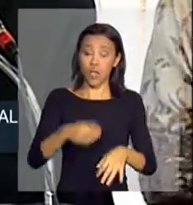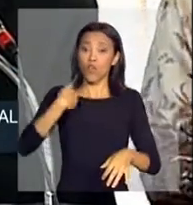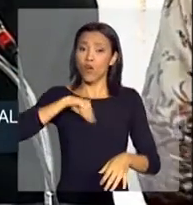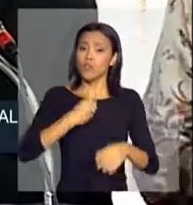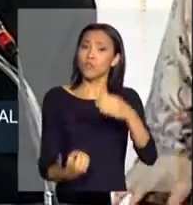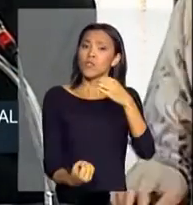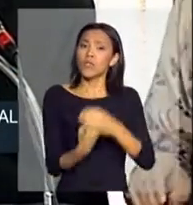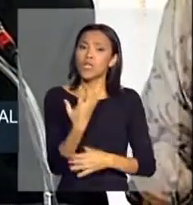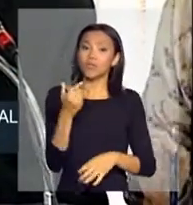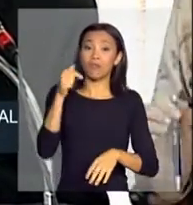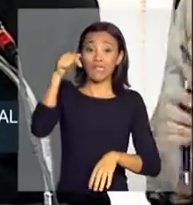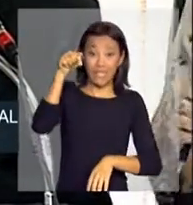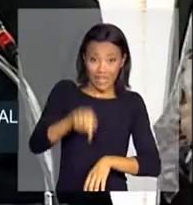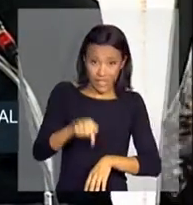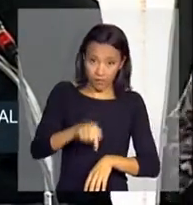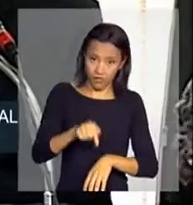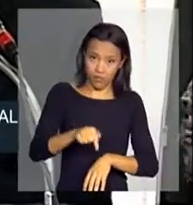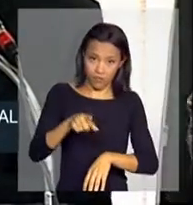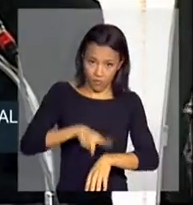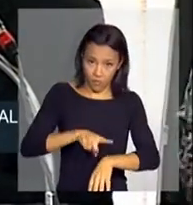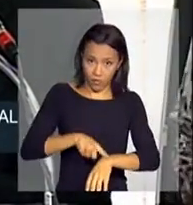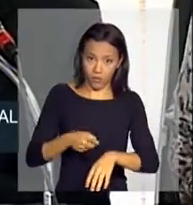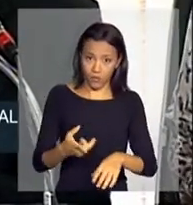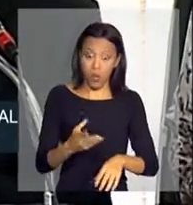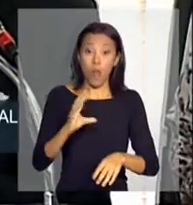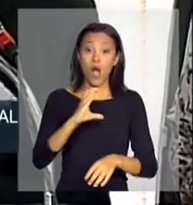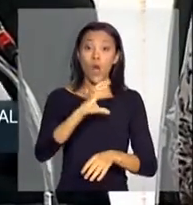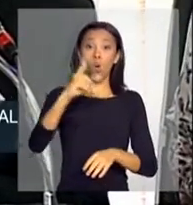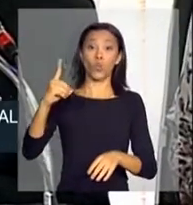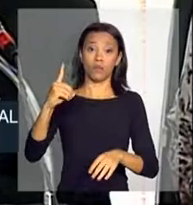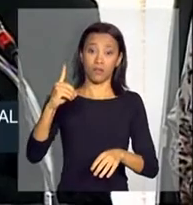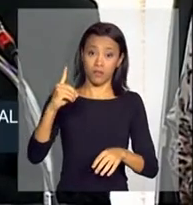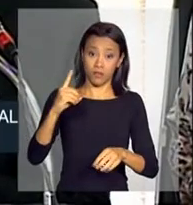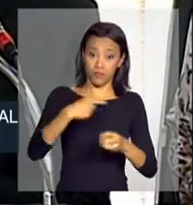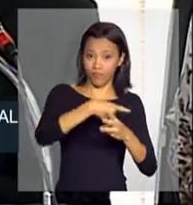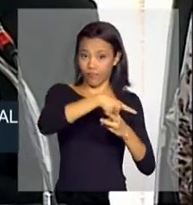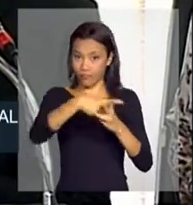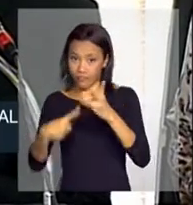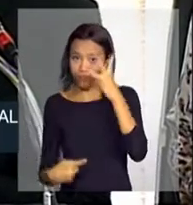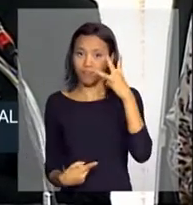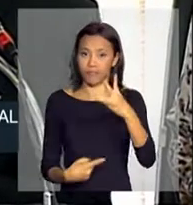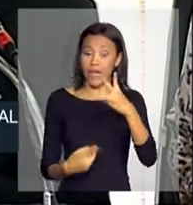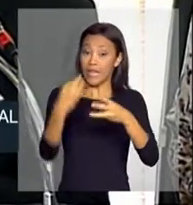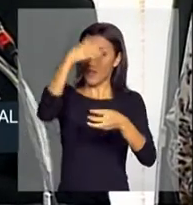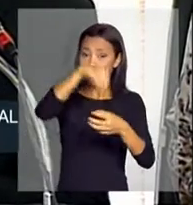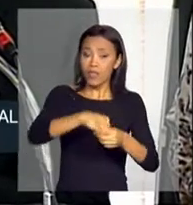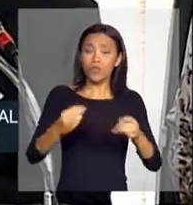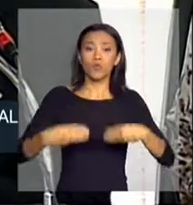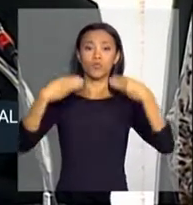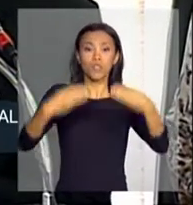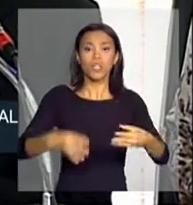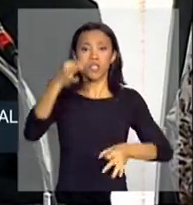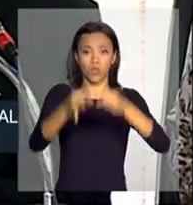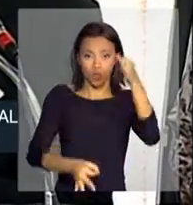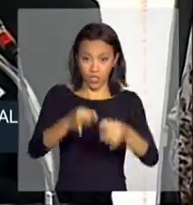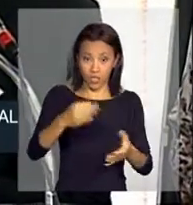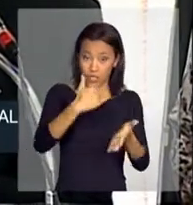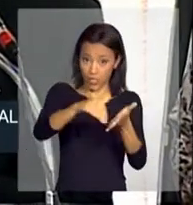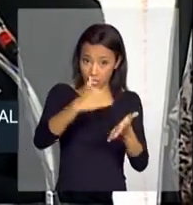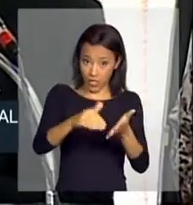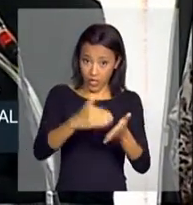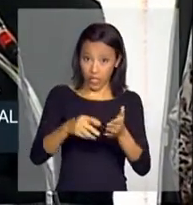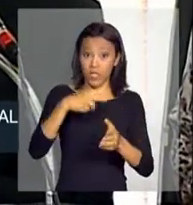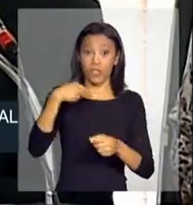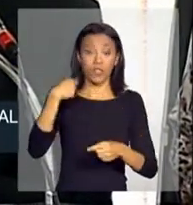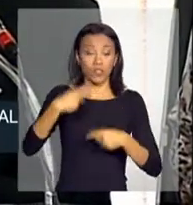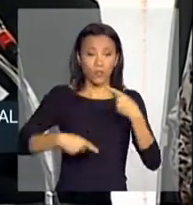estamos criando nesse momento uma coordenação tripartite do Ministério da Justiça da secretaria de política para